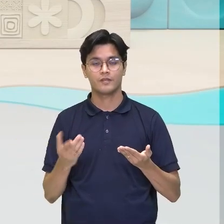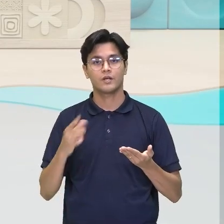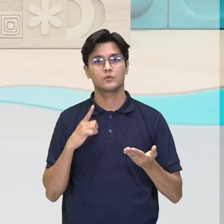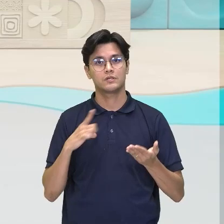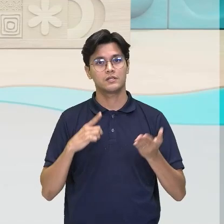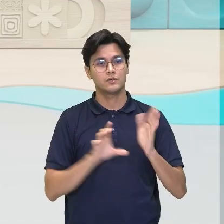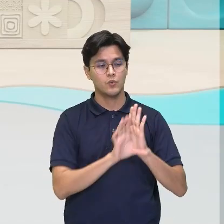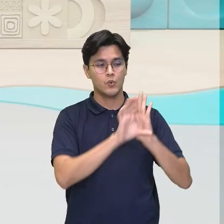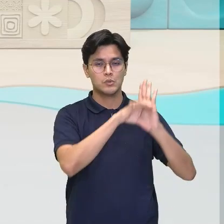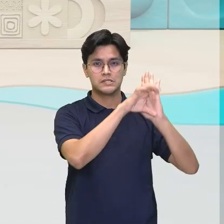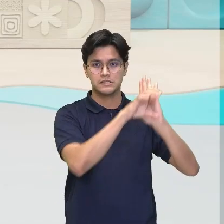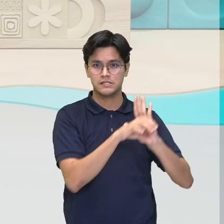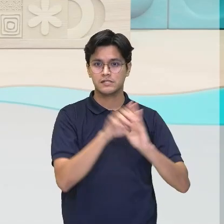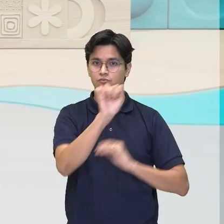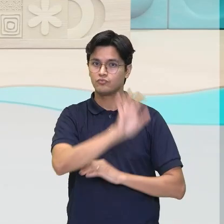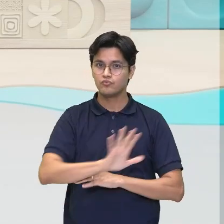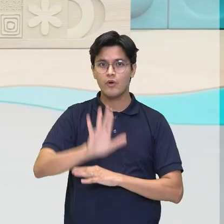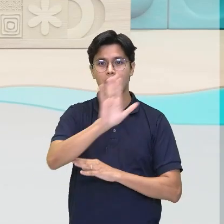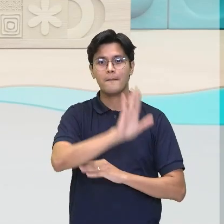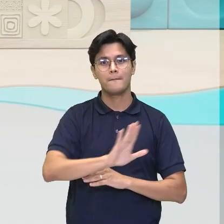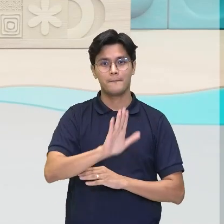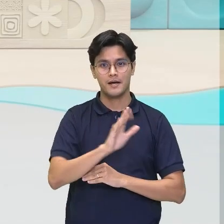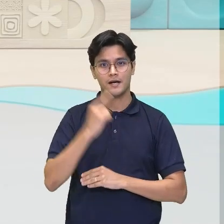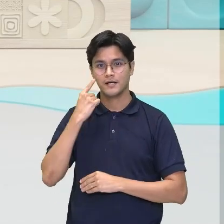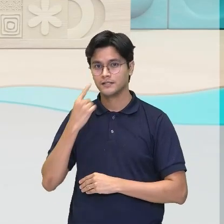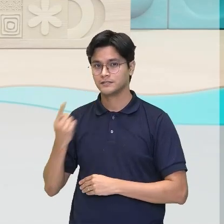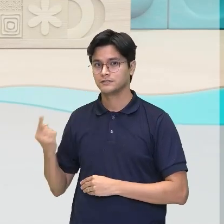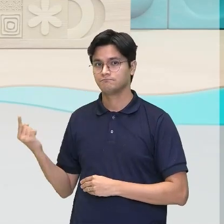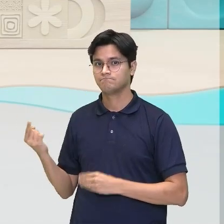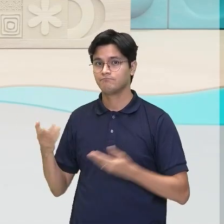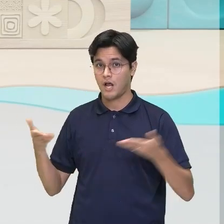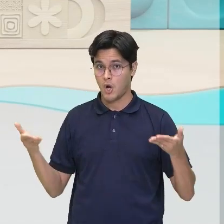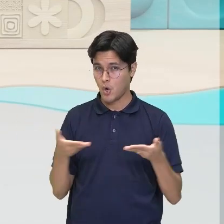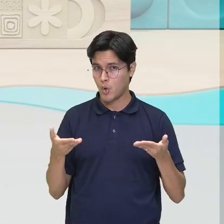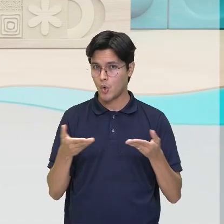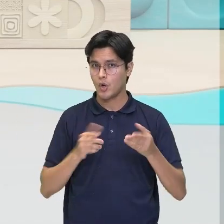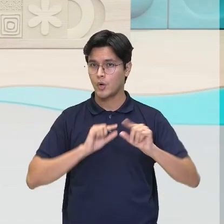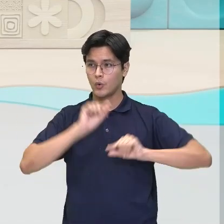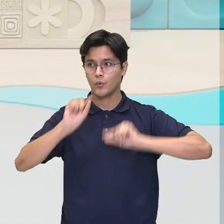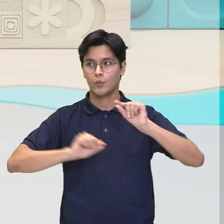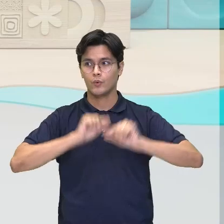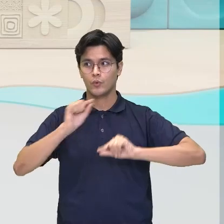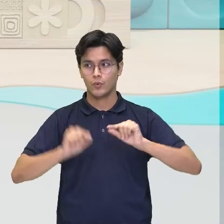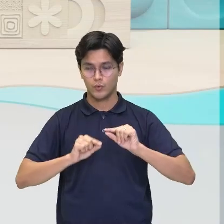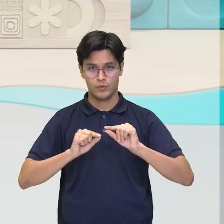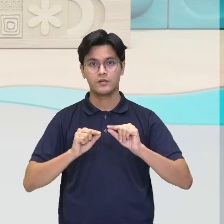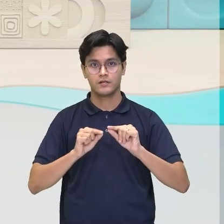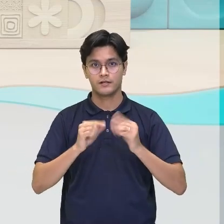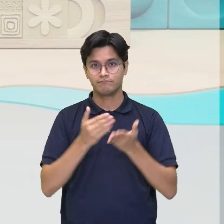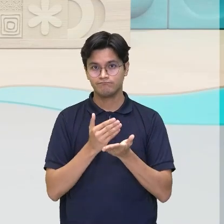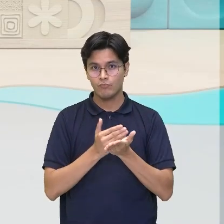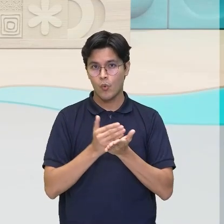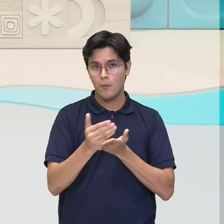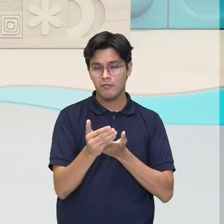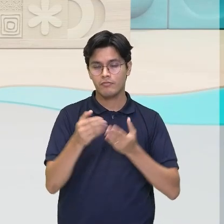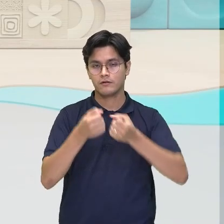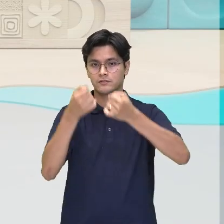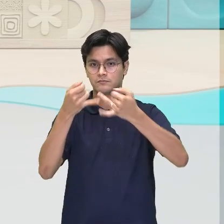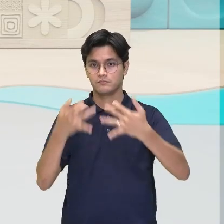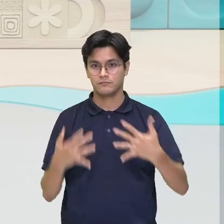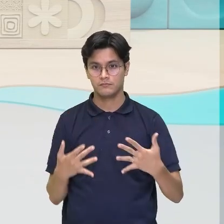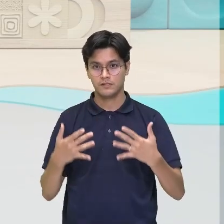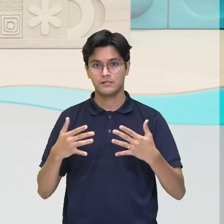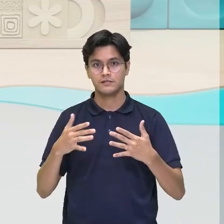dentro dessas imagens, certo? Nós vamos estar dando início de falar dessas danças tradicionais e essas